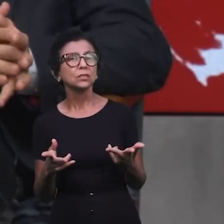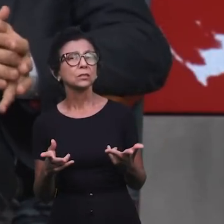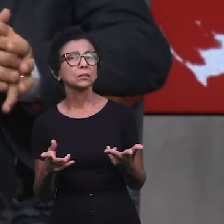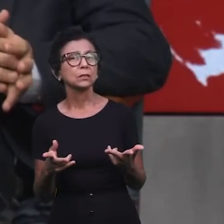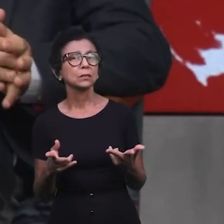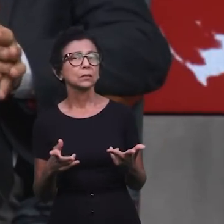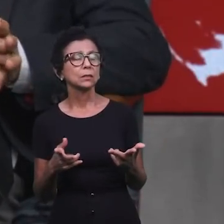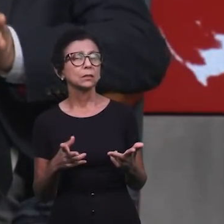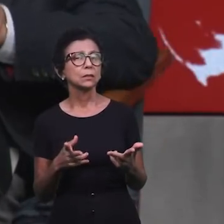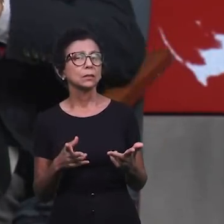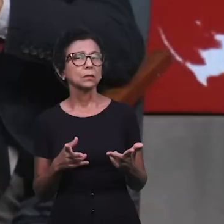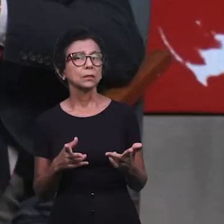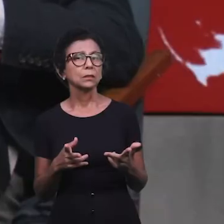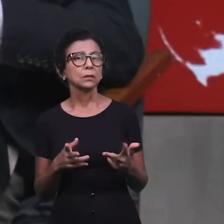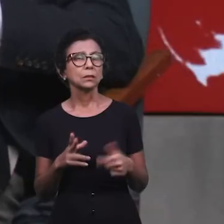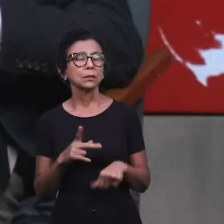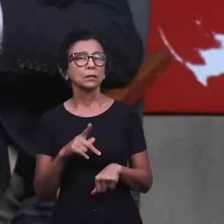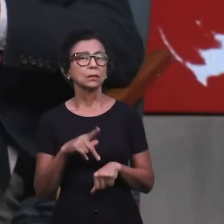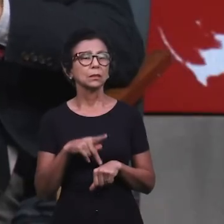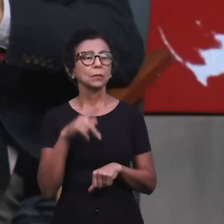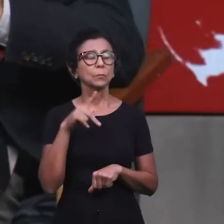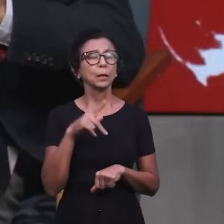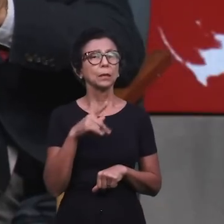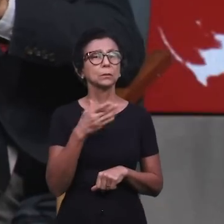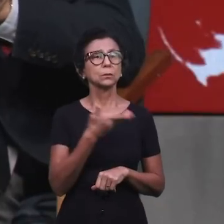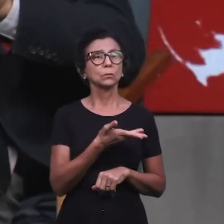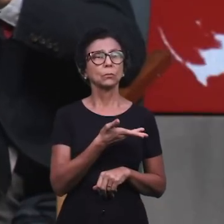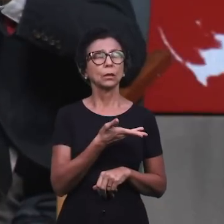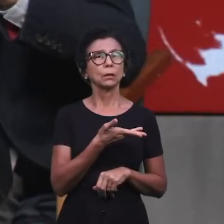Vejam, na Páscoa o que tinha que